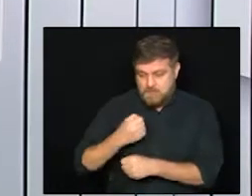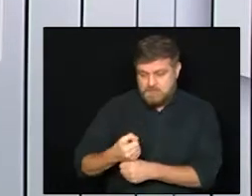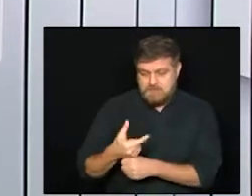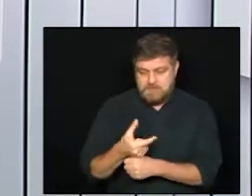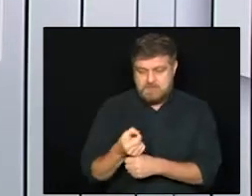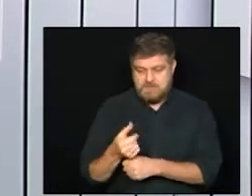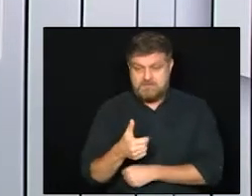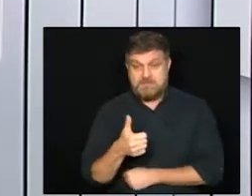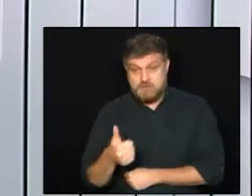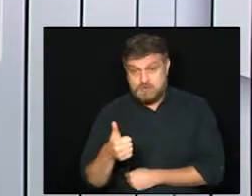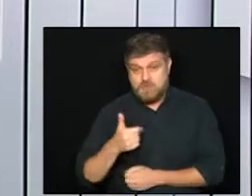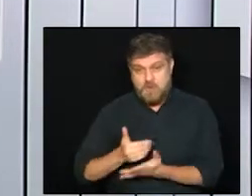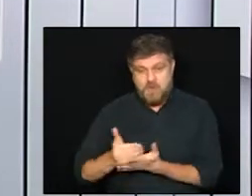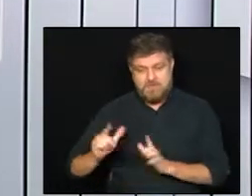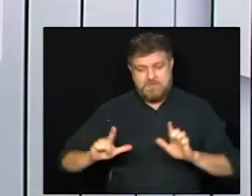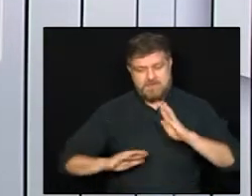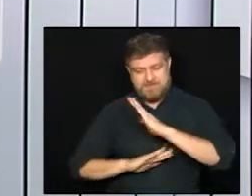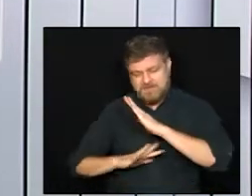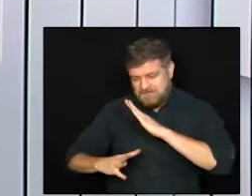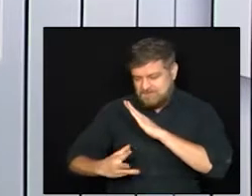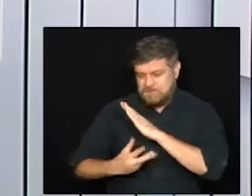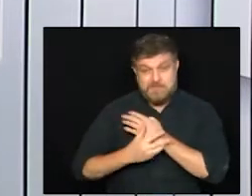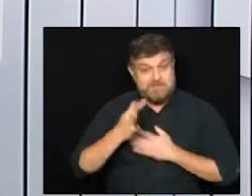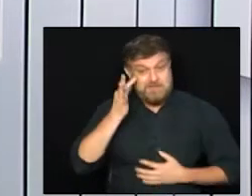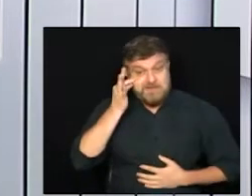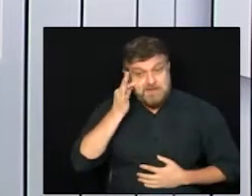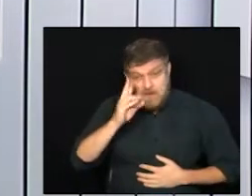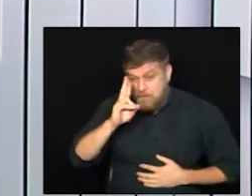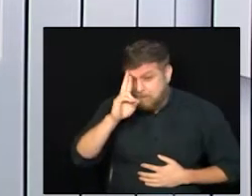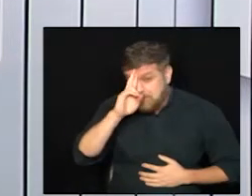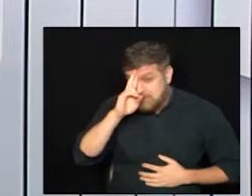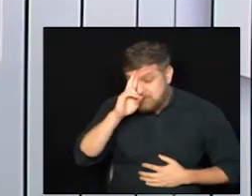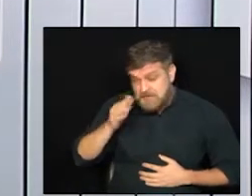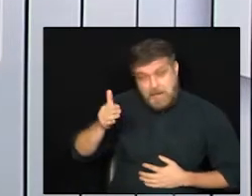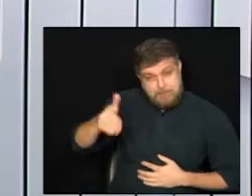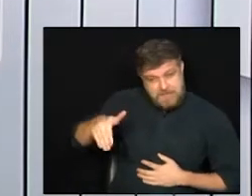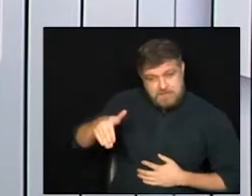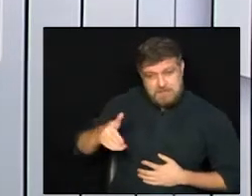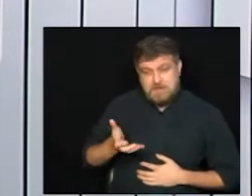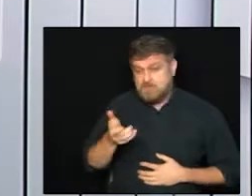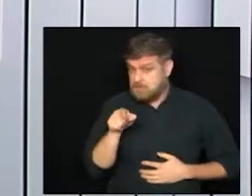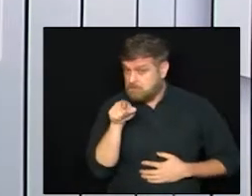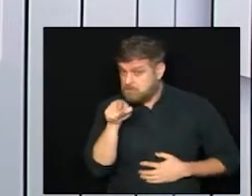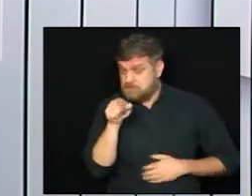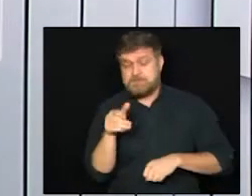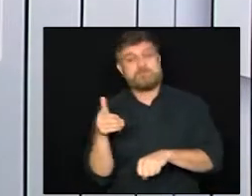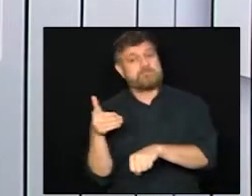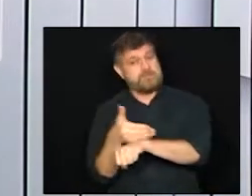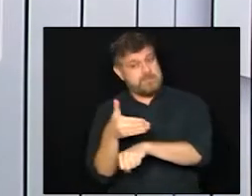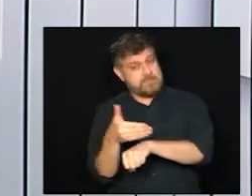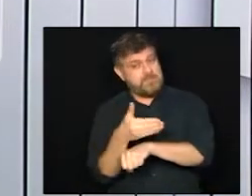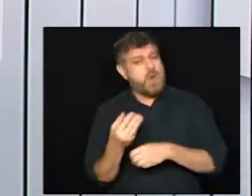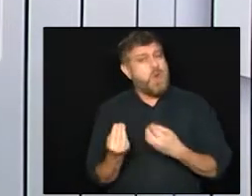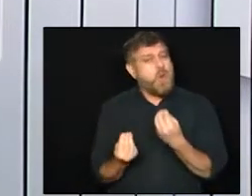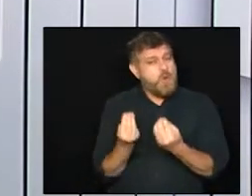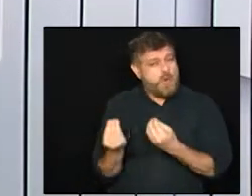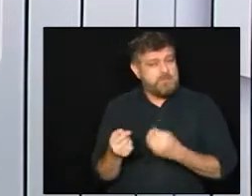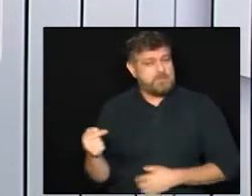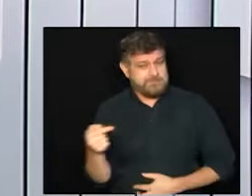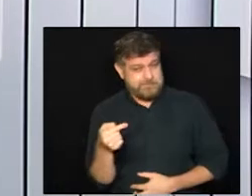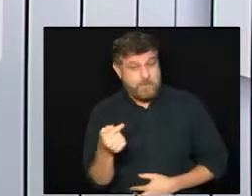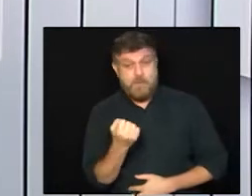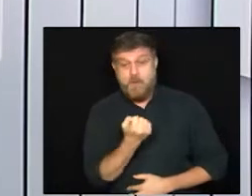Começa agora o Câmara Total ao vivo, 12:30. E eu quero a sua participação através do número do